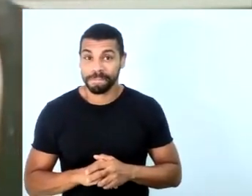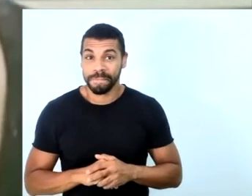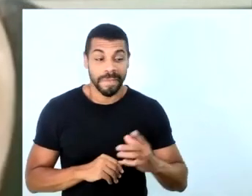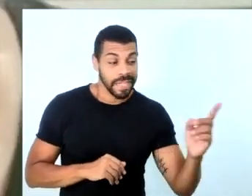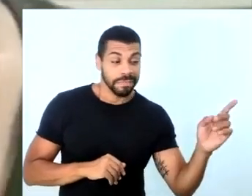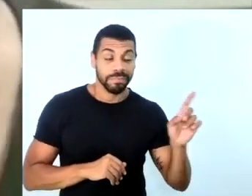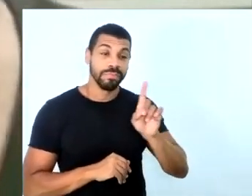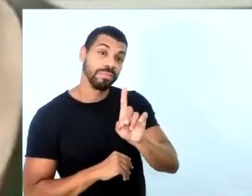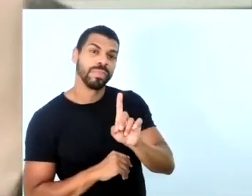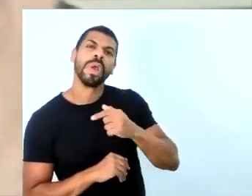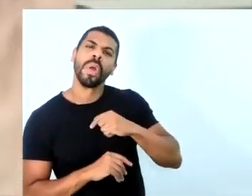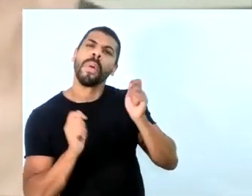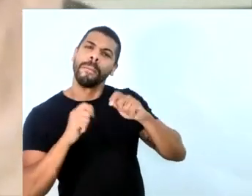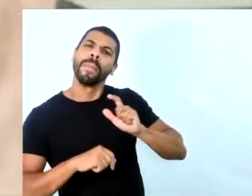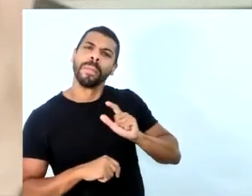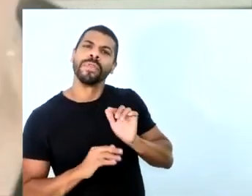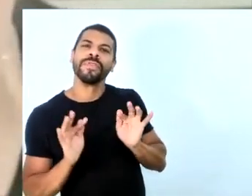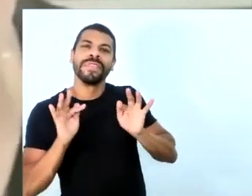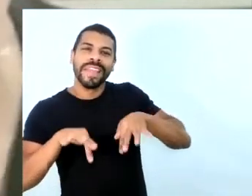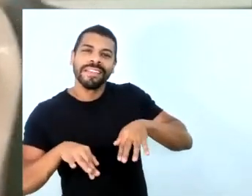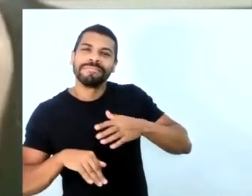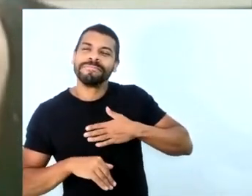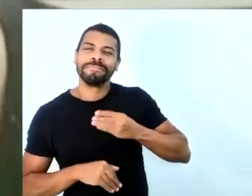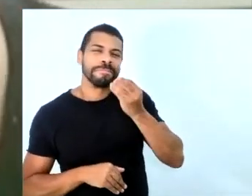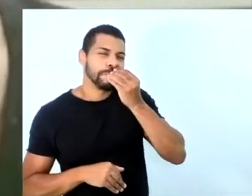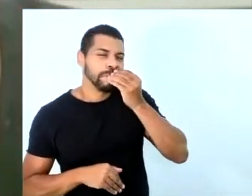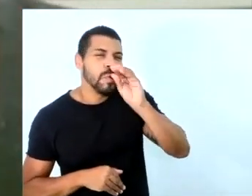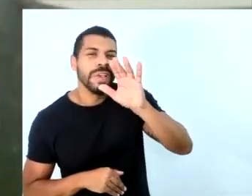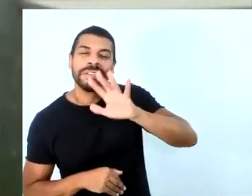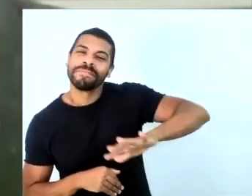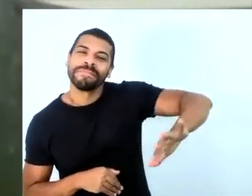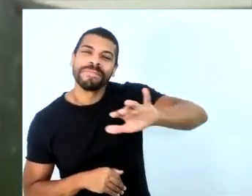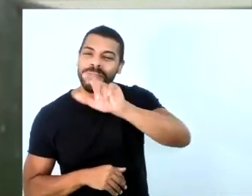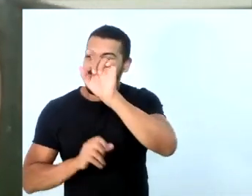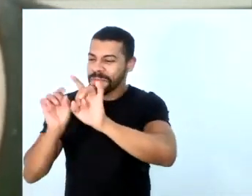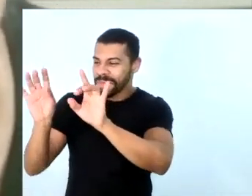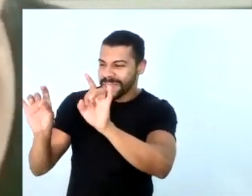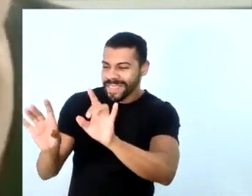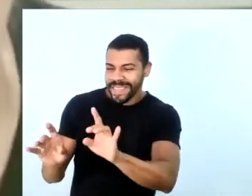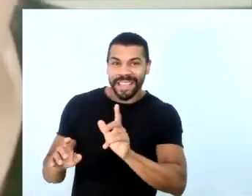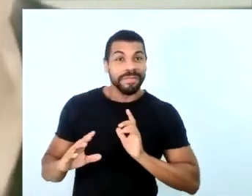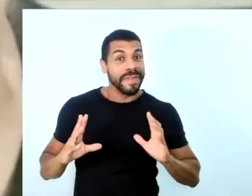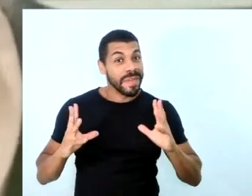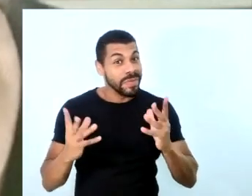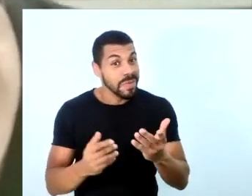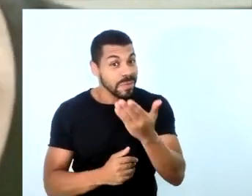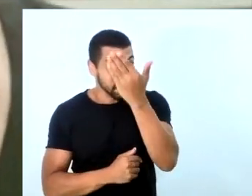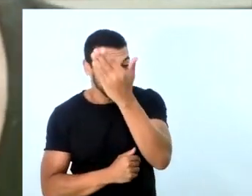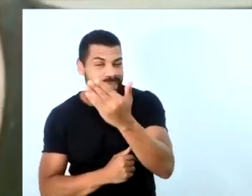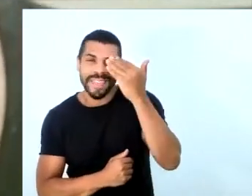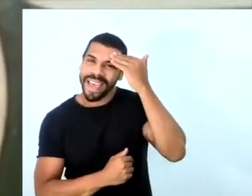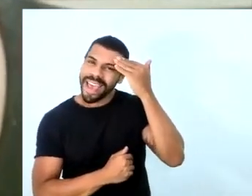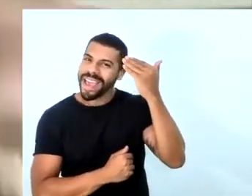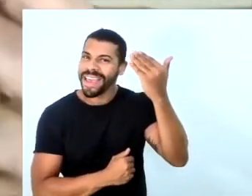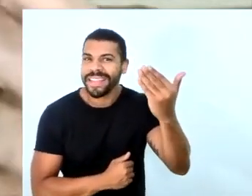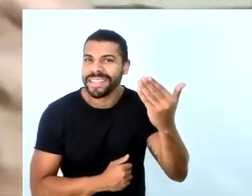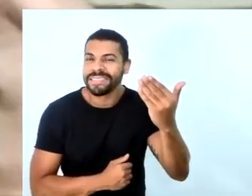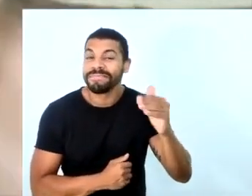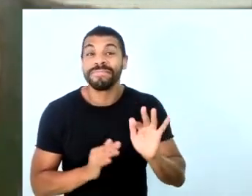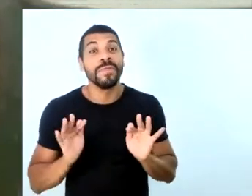Acho que a Marina falou que eu mesmo posso encerrar. Eu deixo um beijo para todos, especialmente para a Natália. Agradeço a